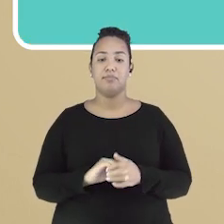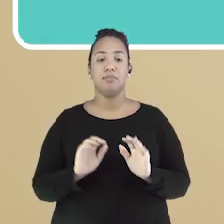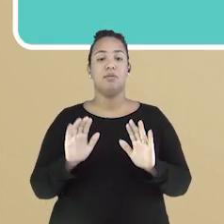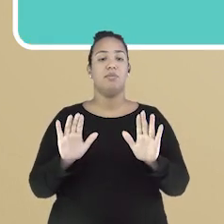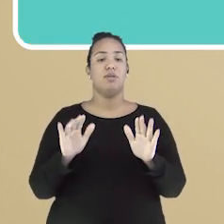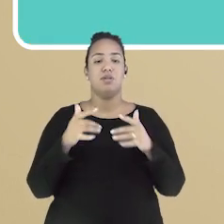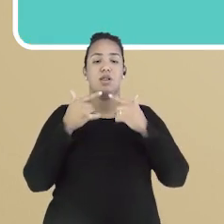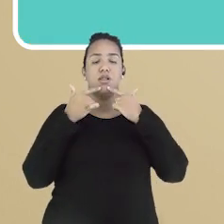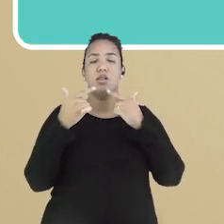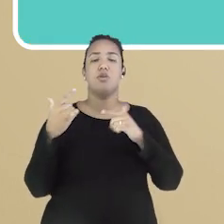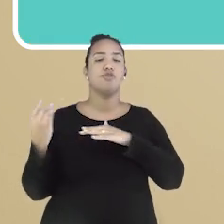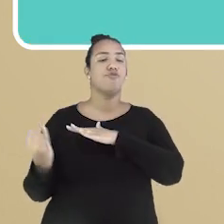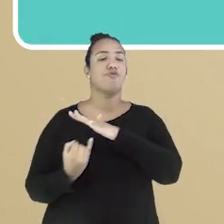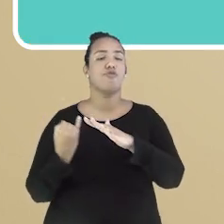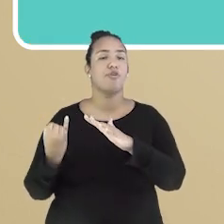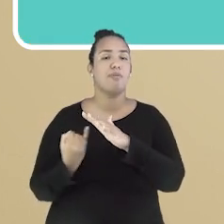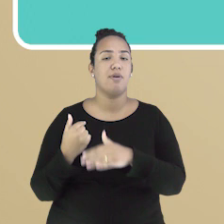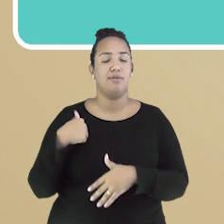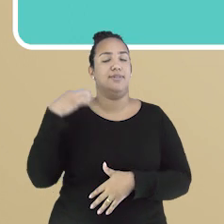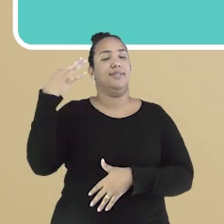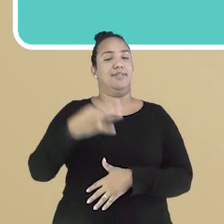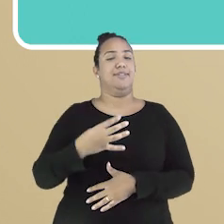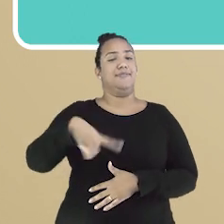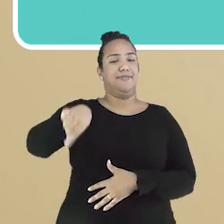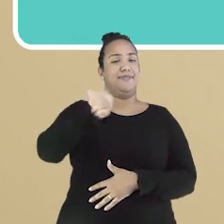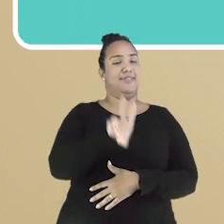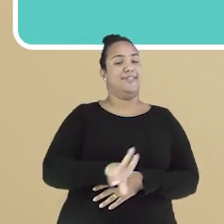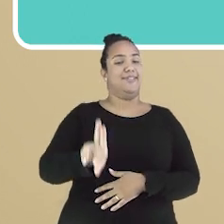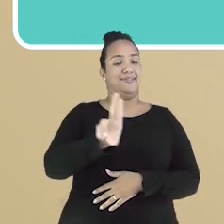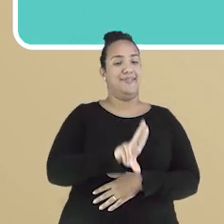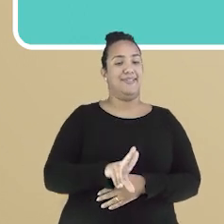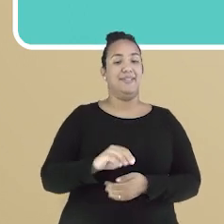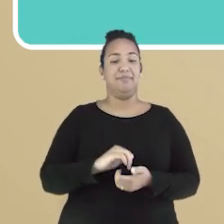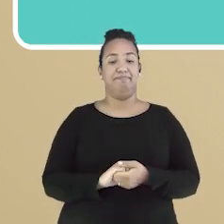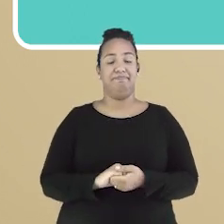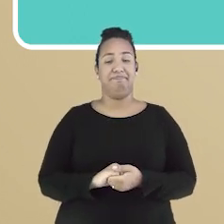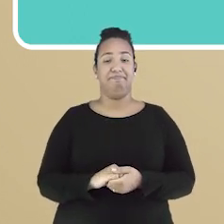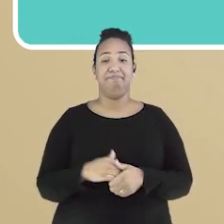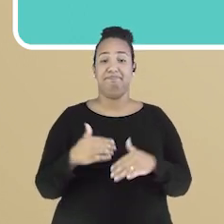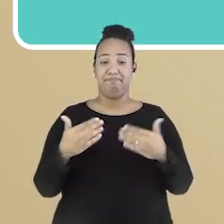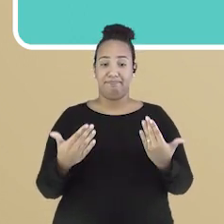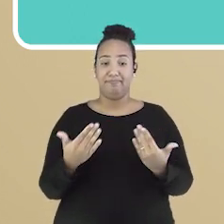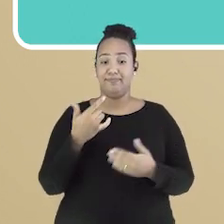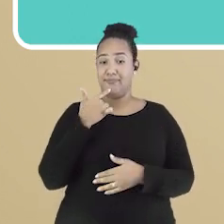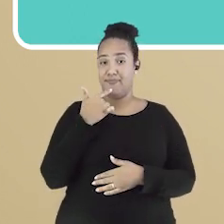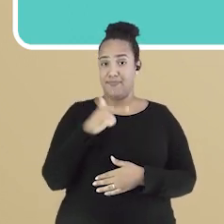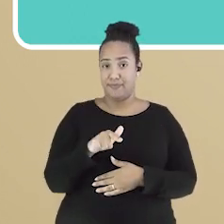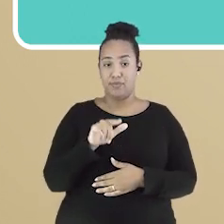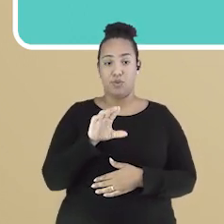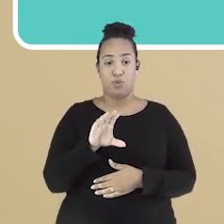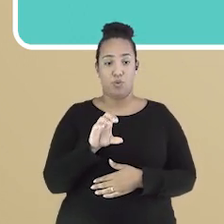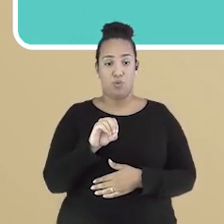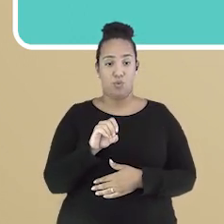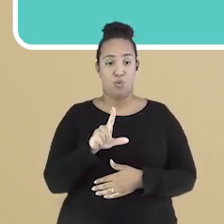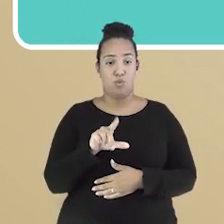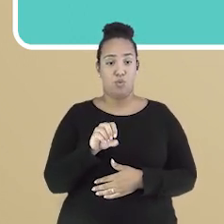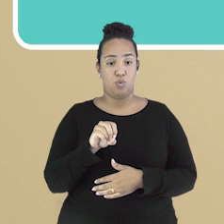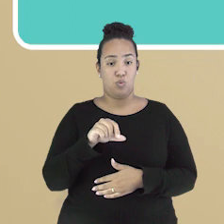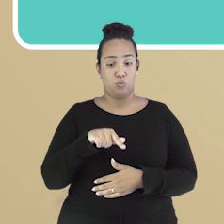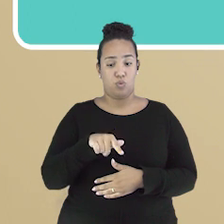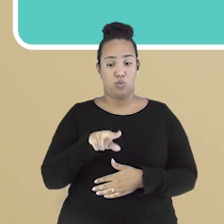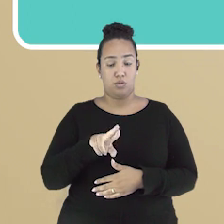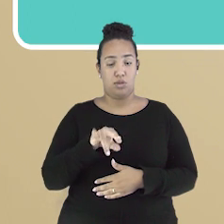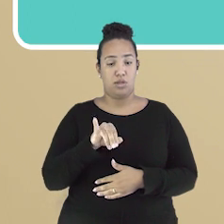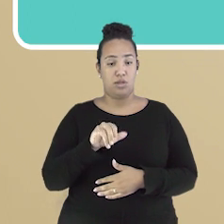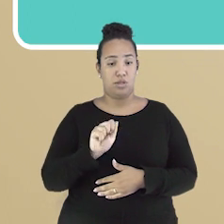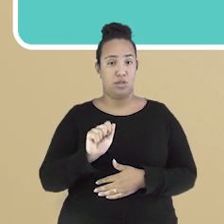Mas e a língua coloquial? Tenho certeza que você usa muito essa variante. Língua coloquial ou norma coloquial é a que utilizamos